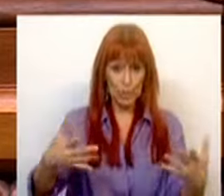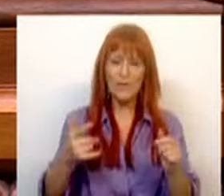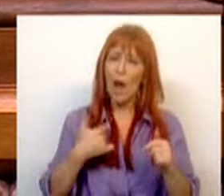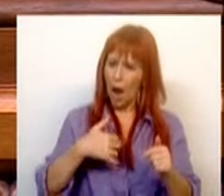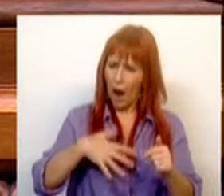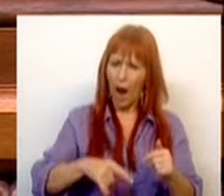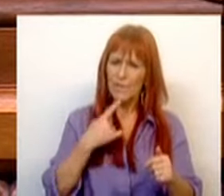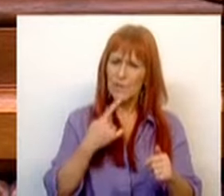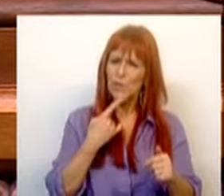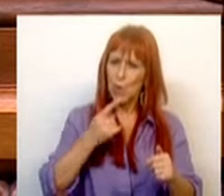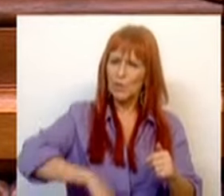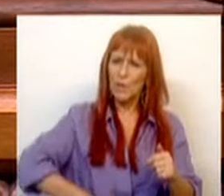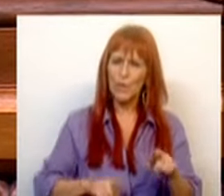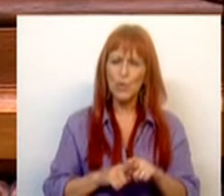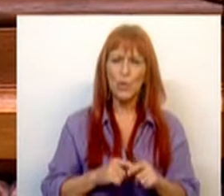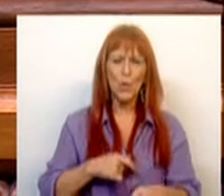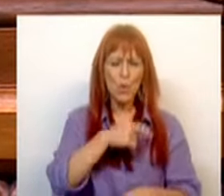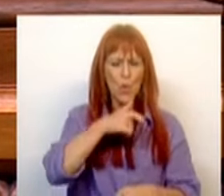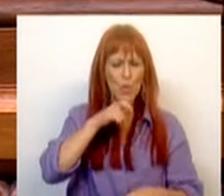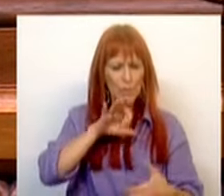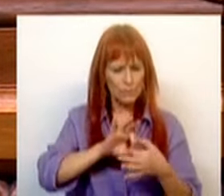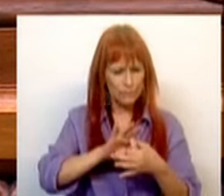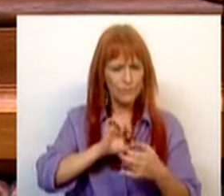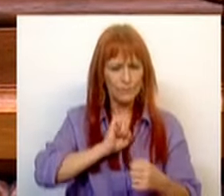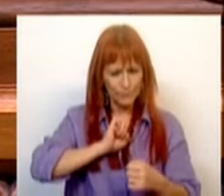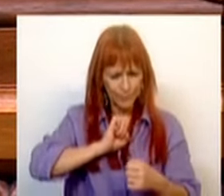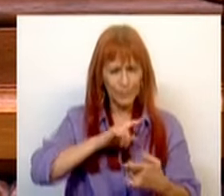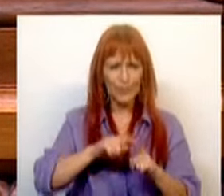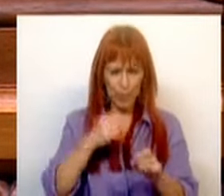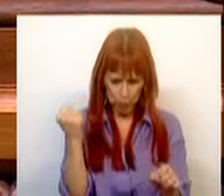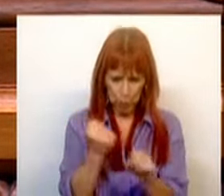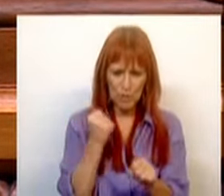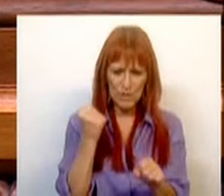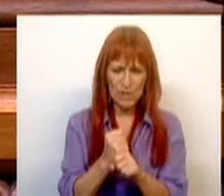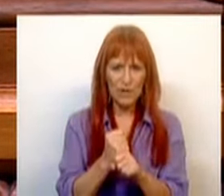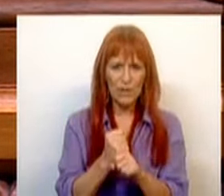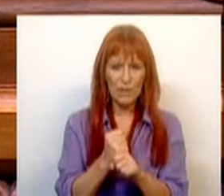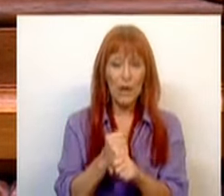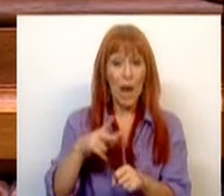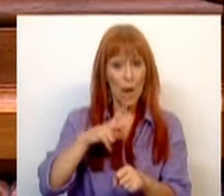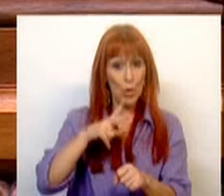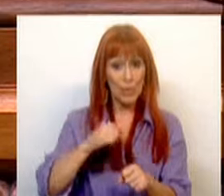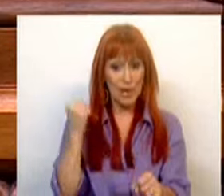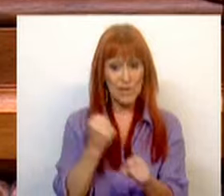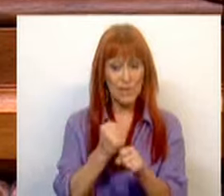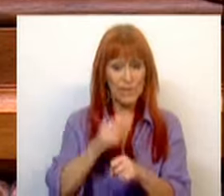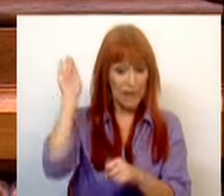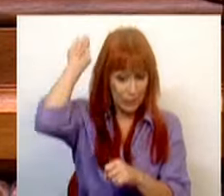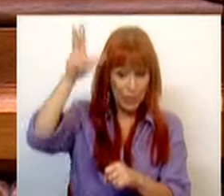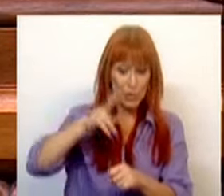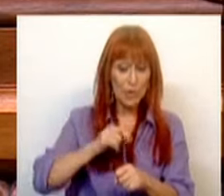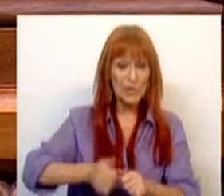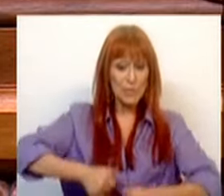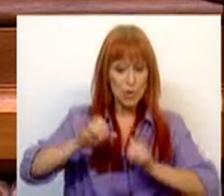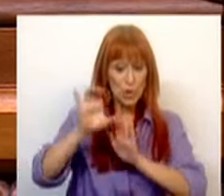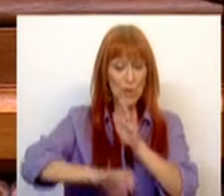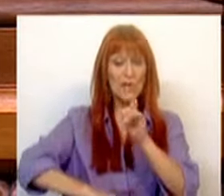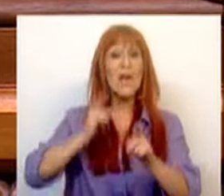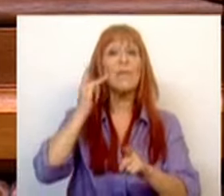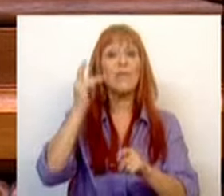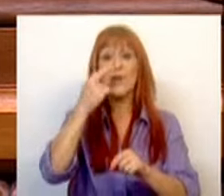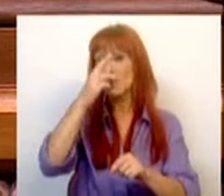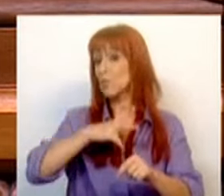naturalmente reafirmar o meu compromisso com o serviço a Portugal, à República Portuguesa e a melhoria das condições de vida